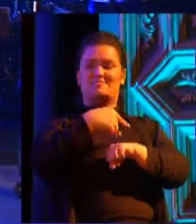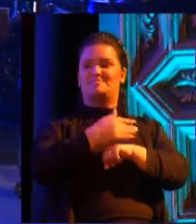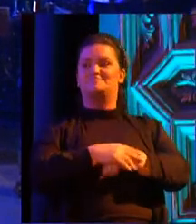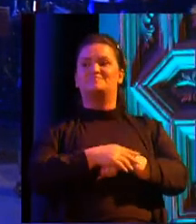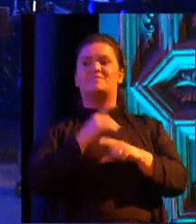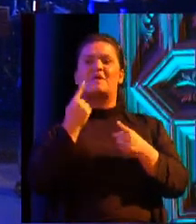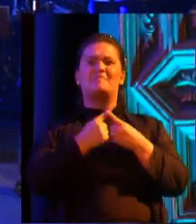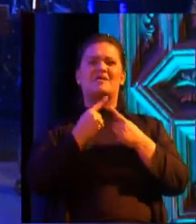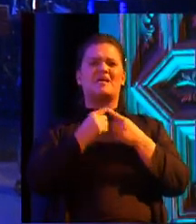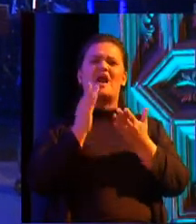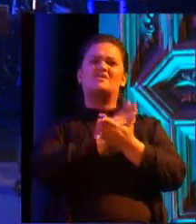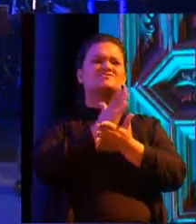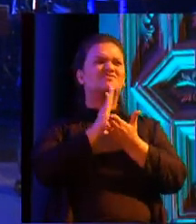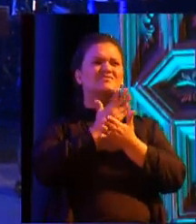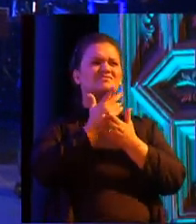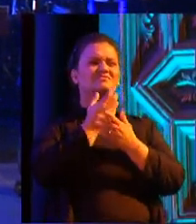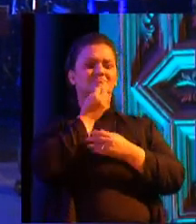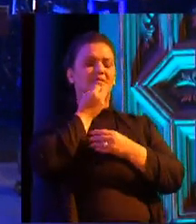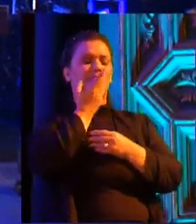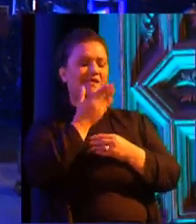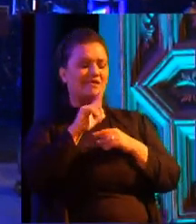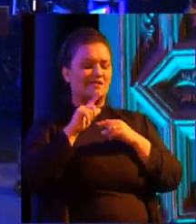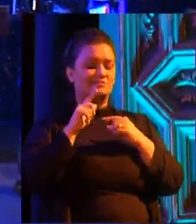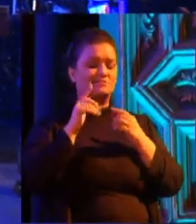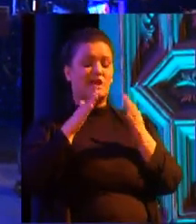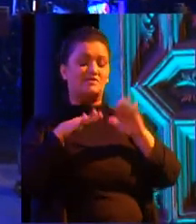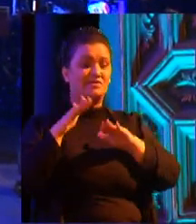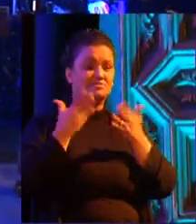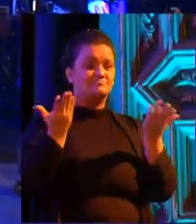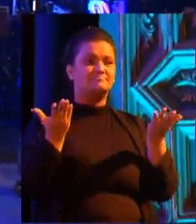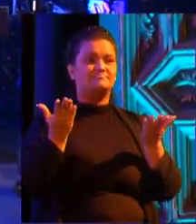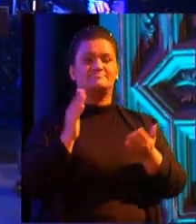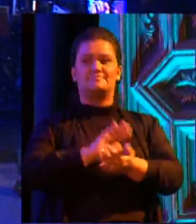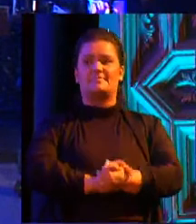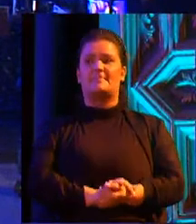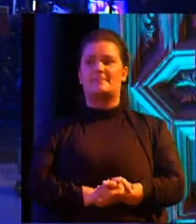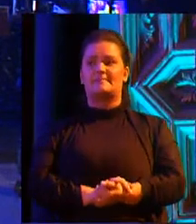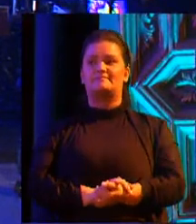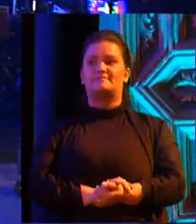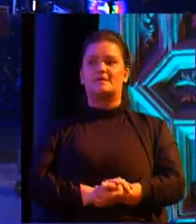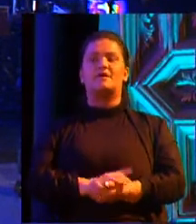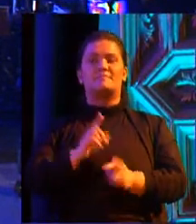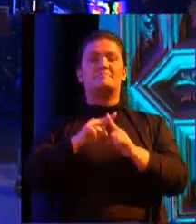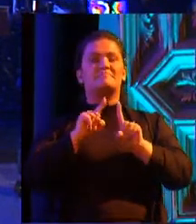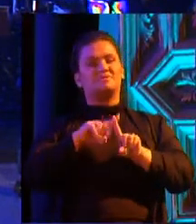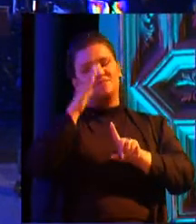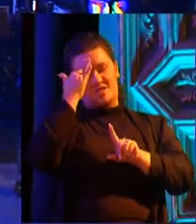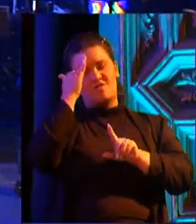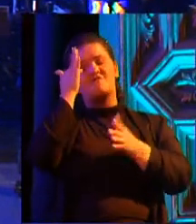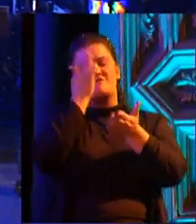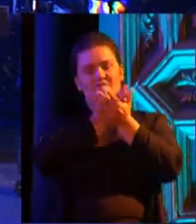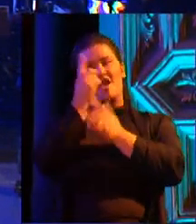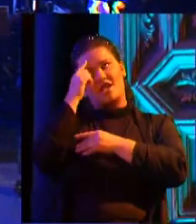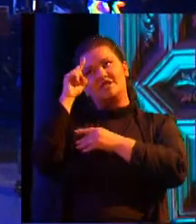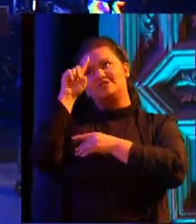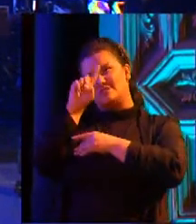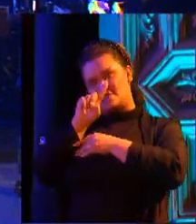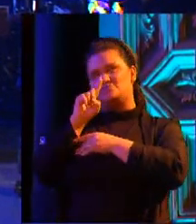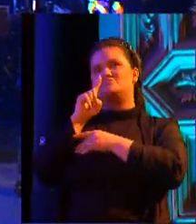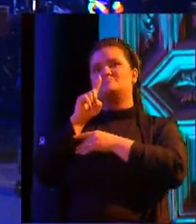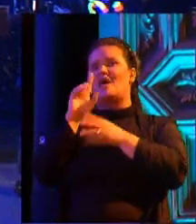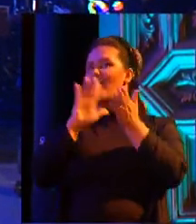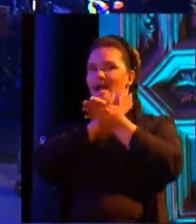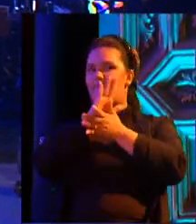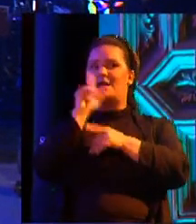vezes muitas coisas vão tão bem, de repente, né? Mas eu tenho fé em Deus que isto não vai